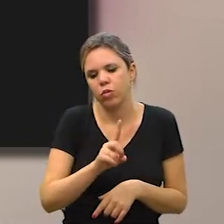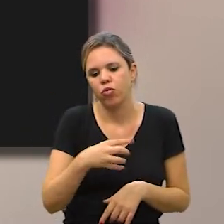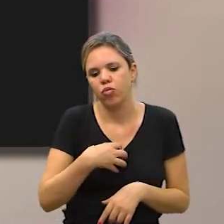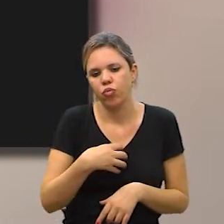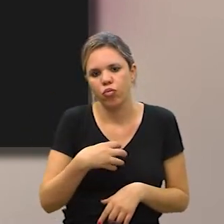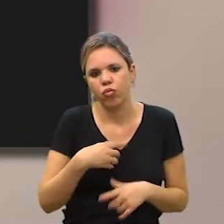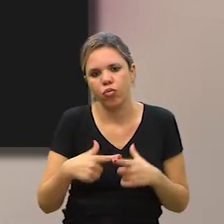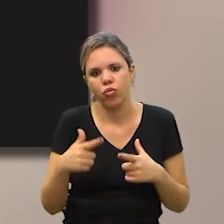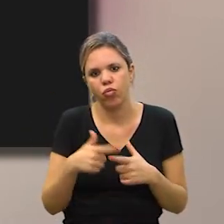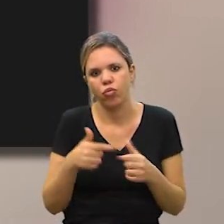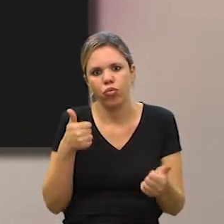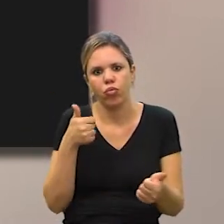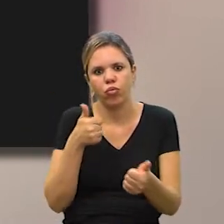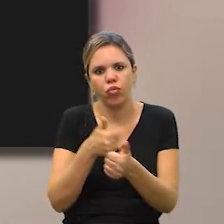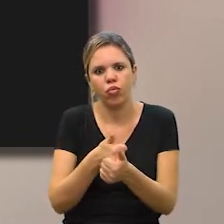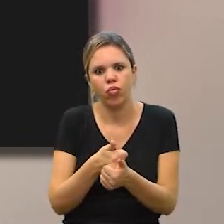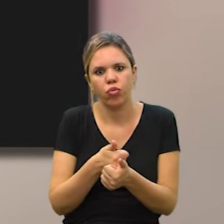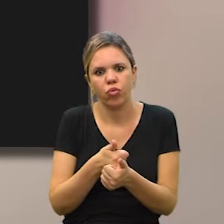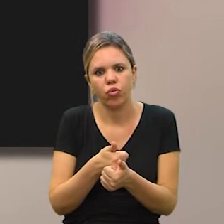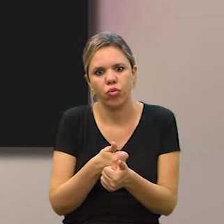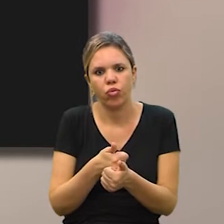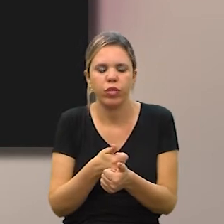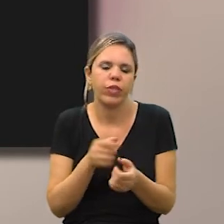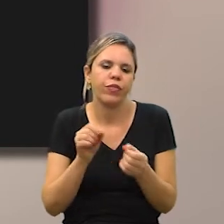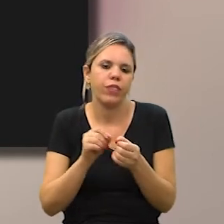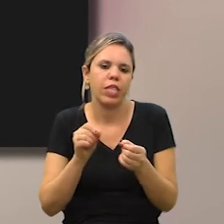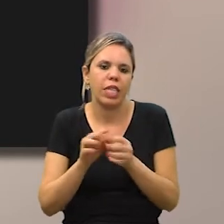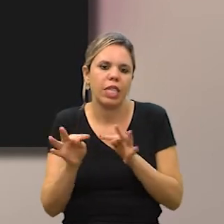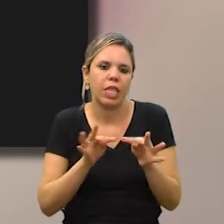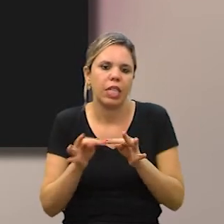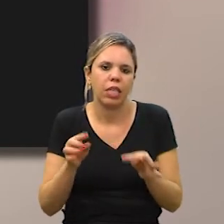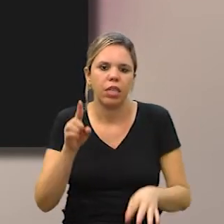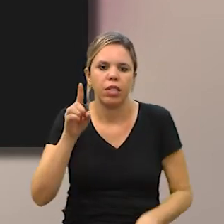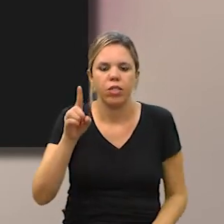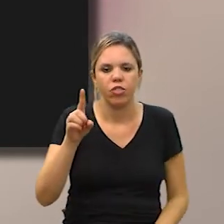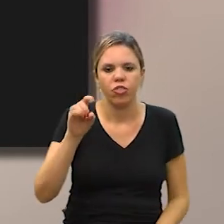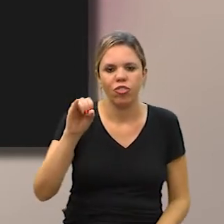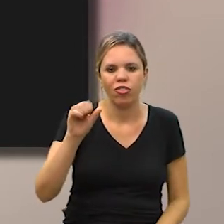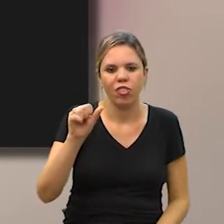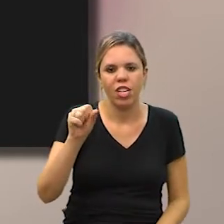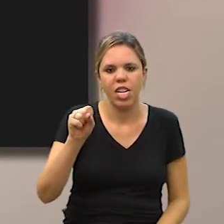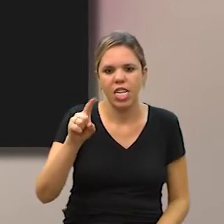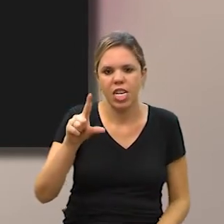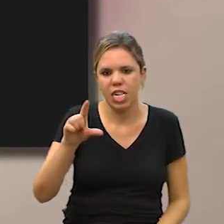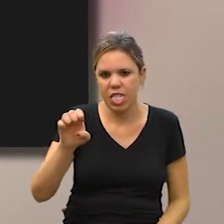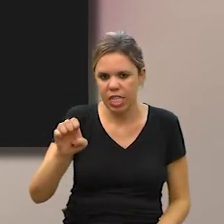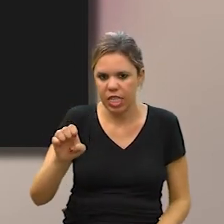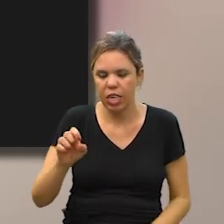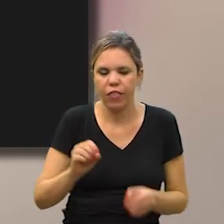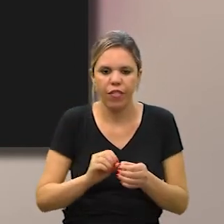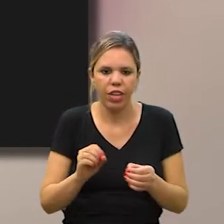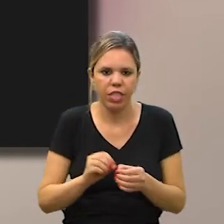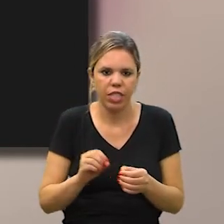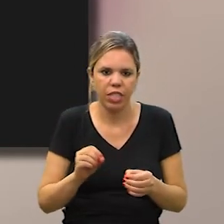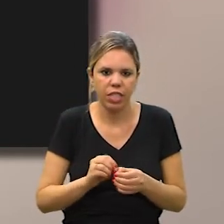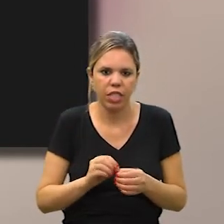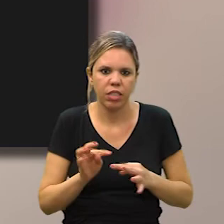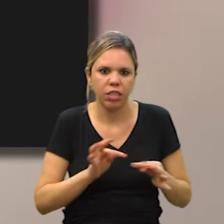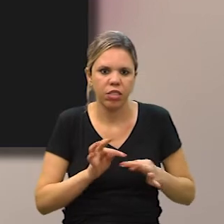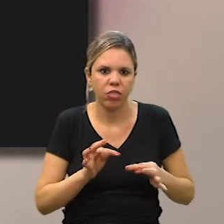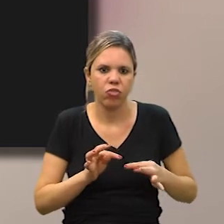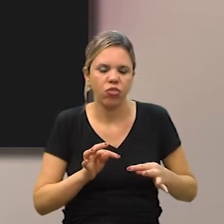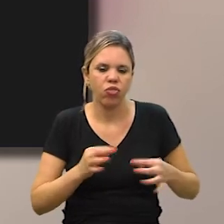já próximo a necessidade de uma diálise por exemplo paciente precisou a já fazer uma diárias e a